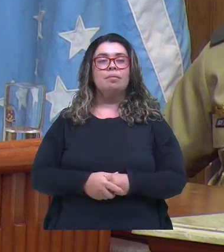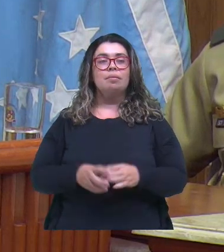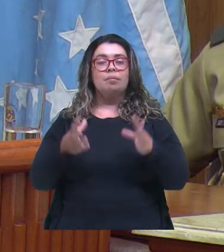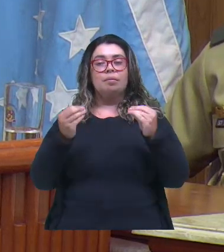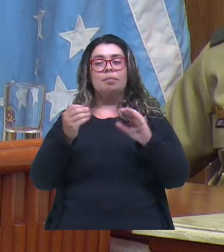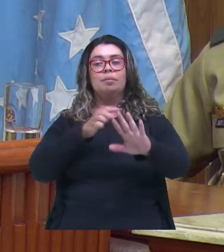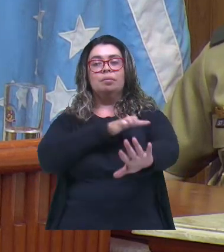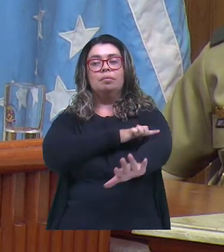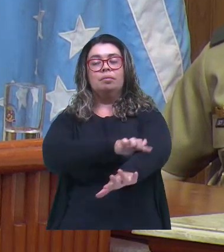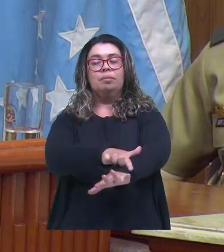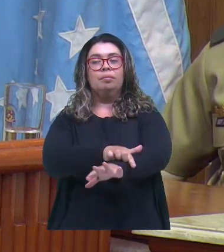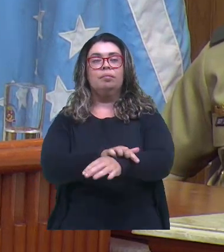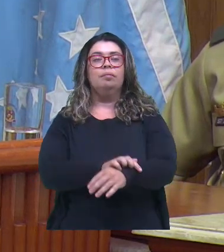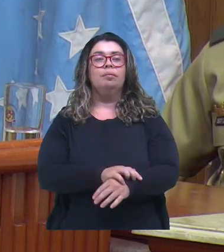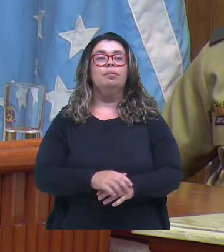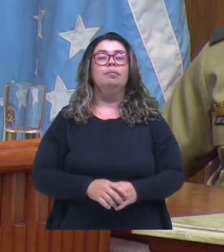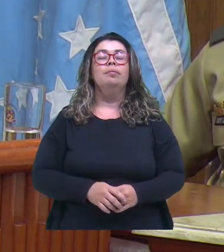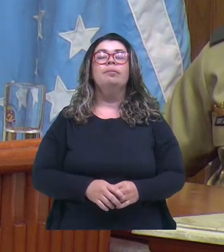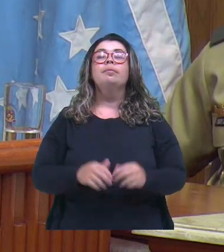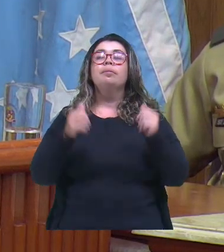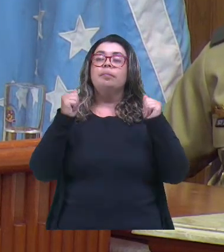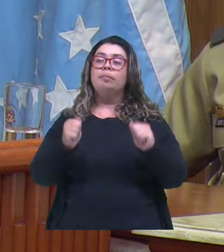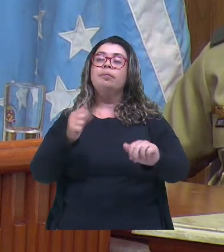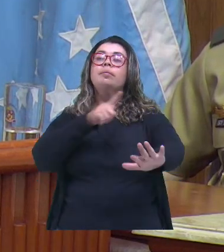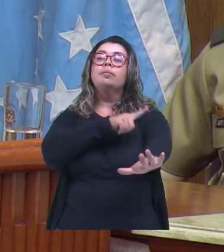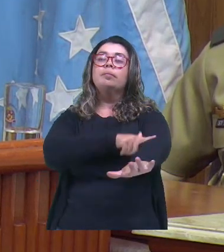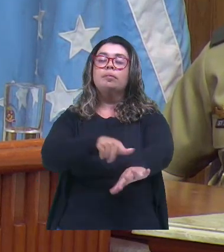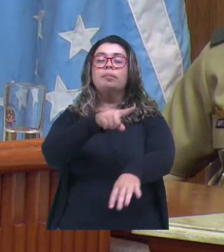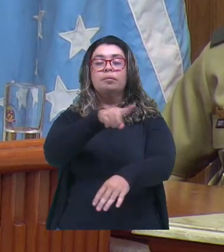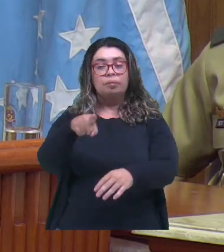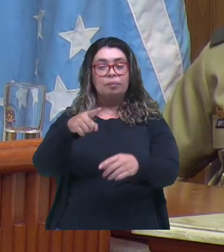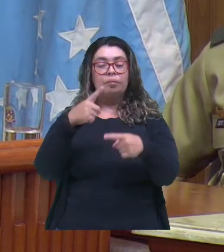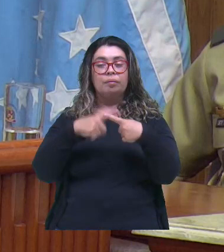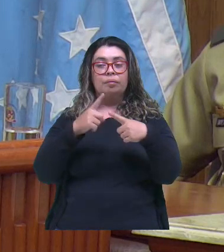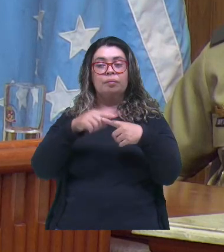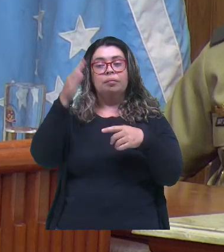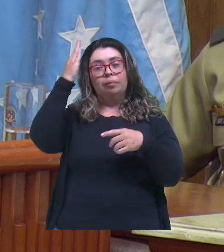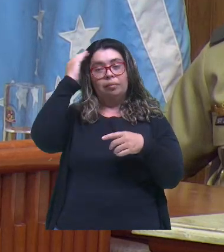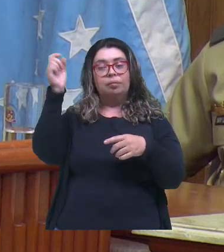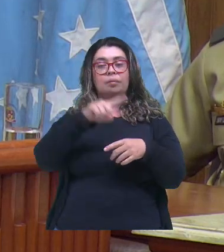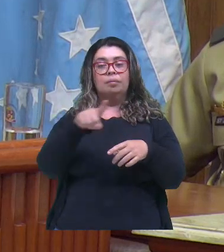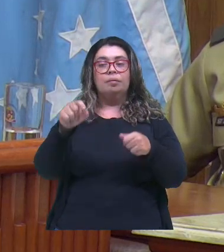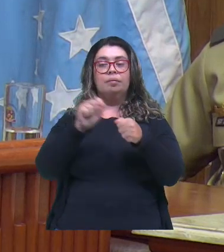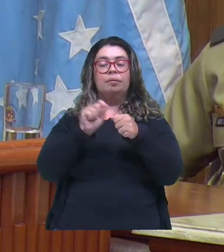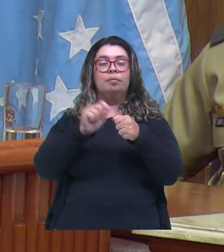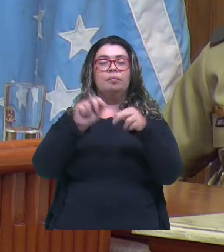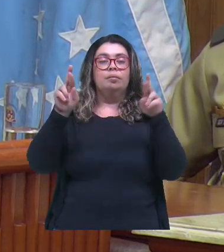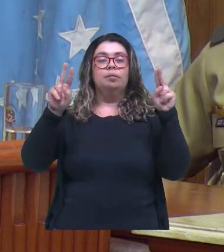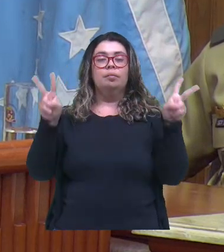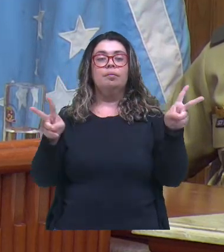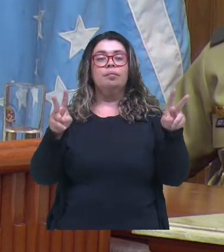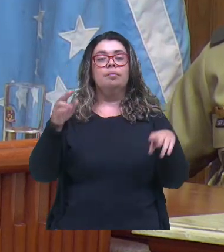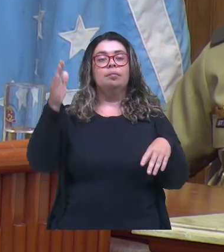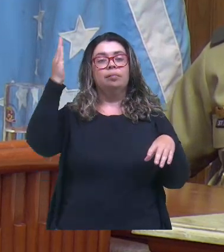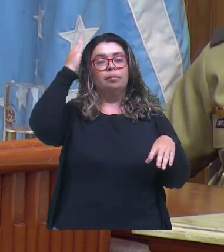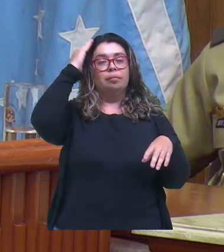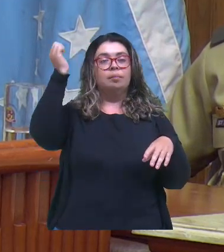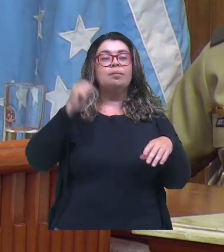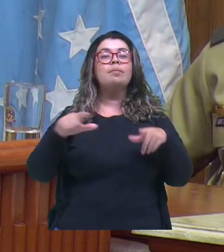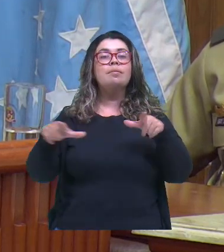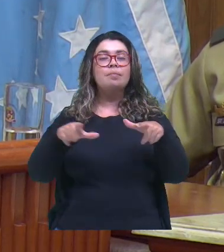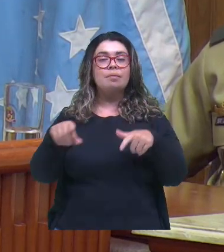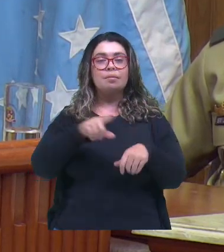honrado em poder honrar vocês, porque sei que vocês fizeram a diferença. Sei que, nas suas